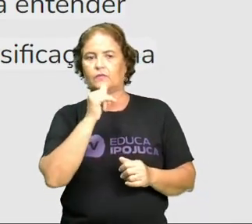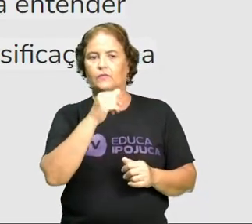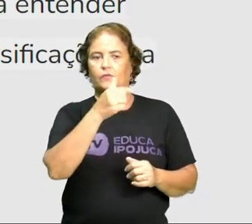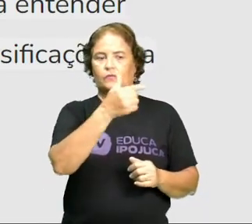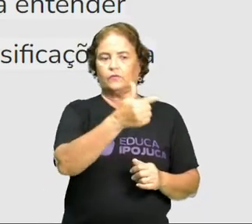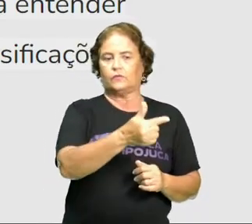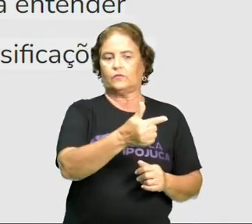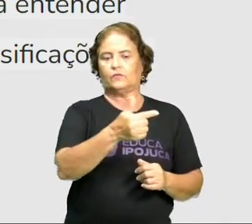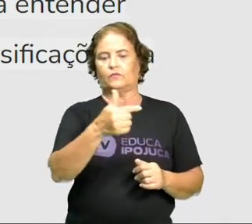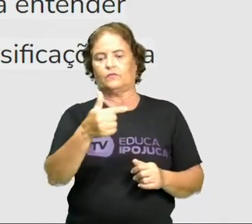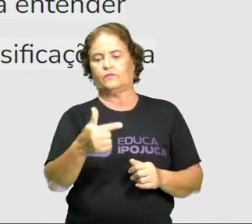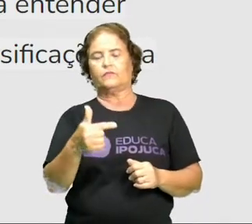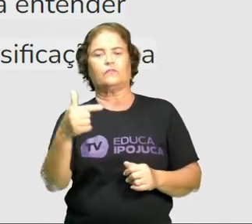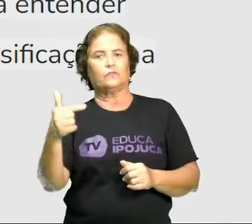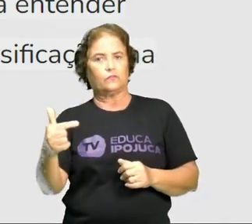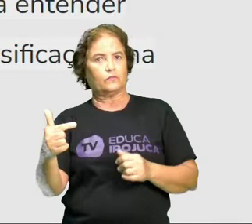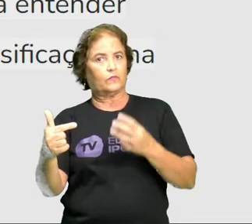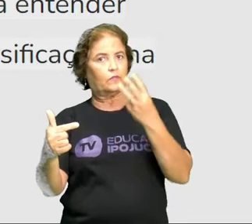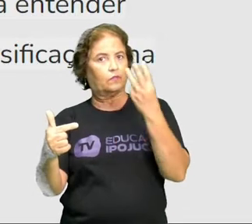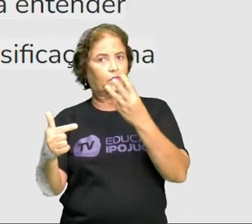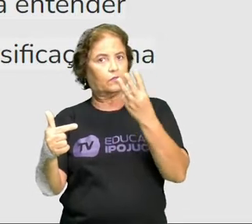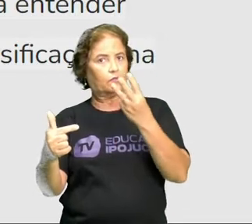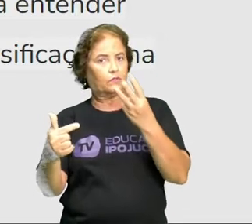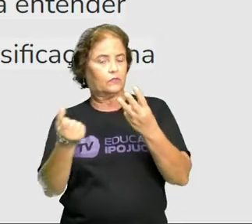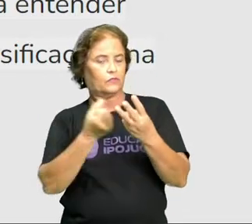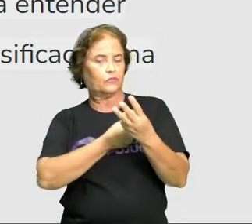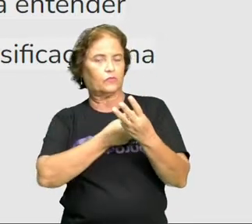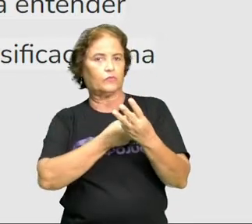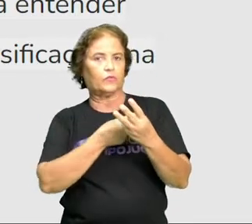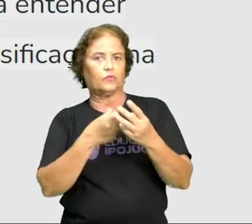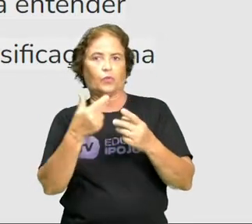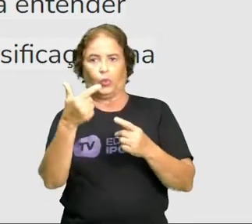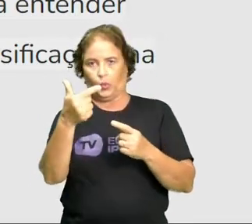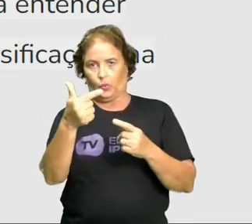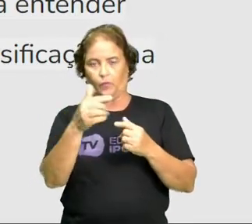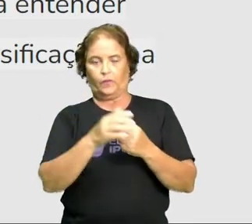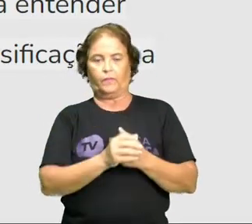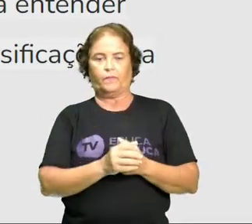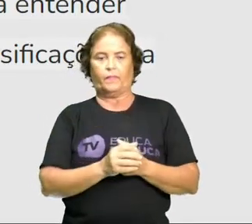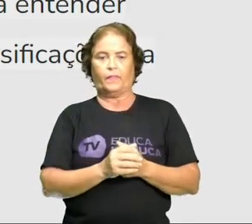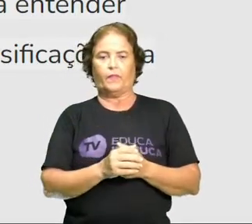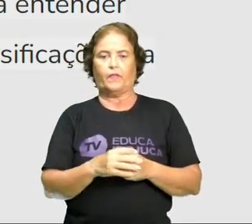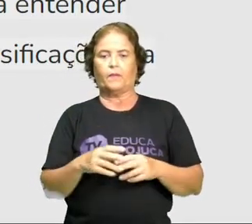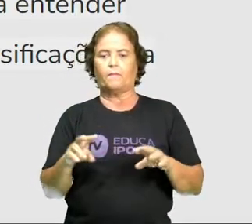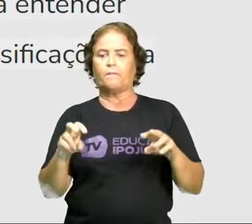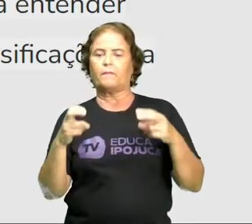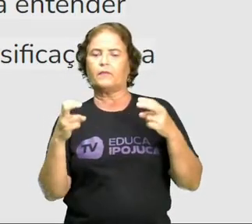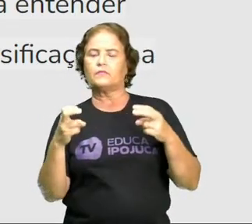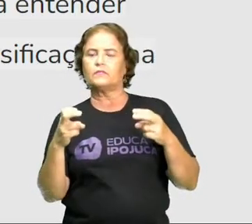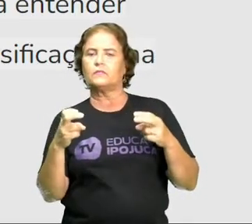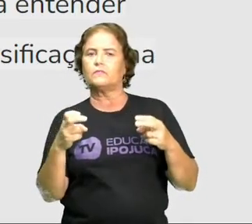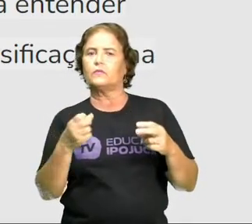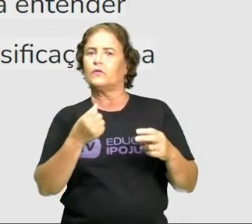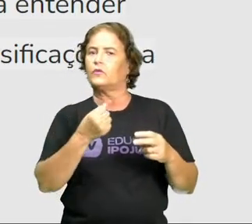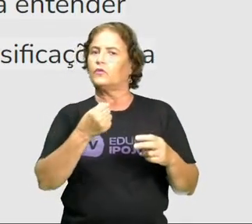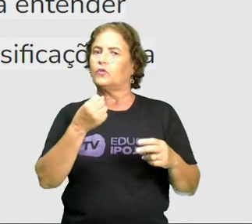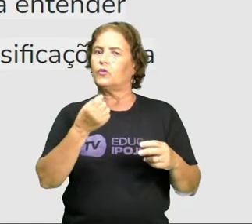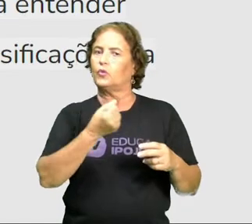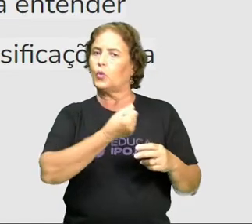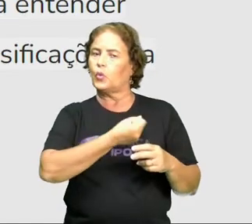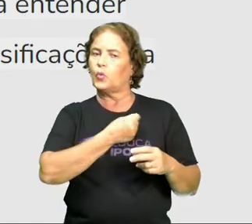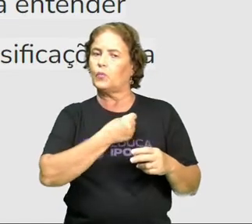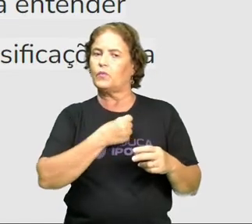222, né? São três números 2. Vê só, percebe-se que esse número possui três algarismos